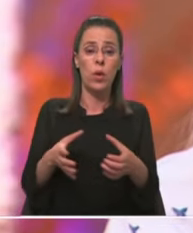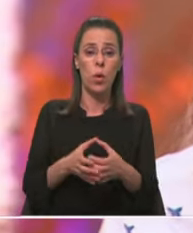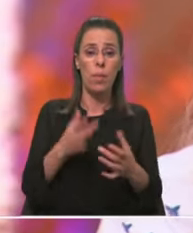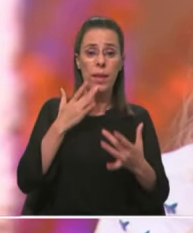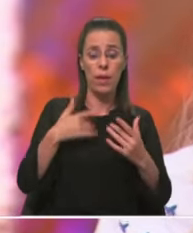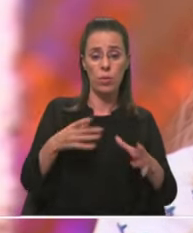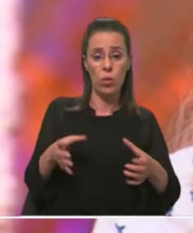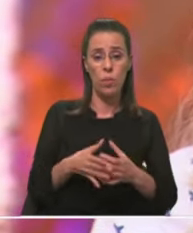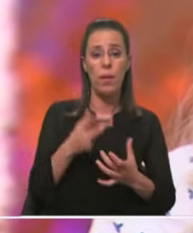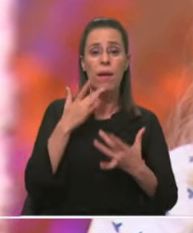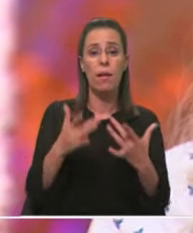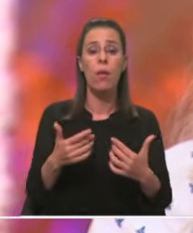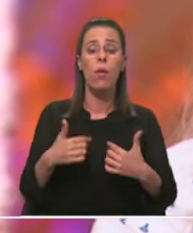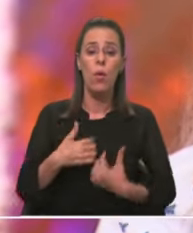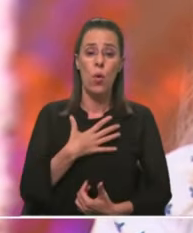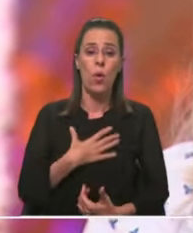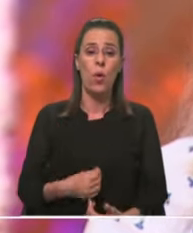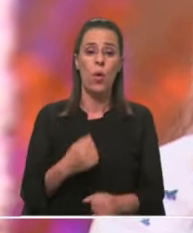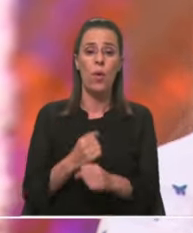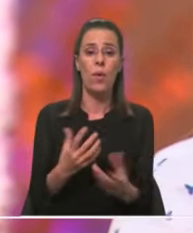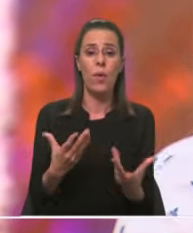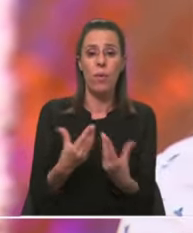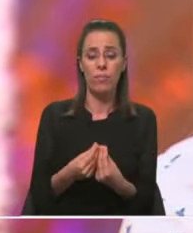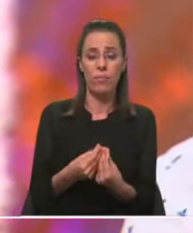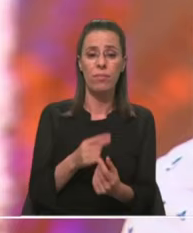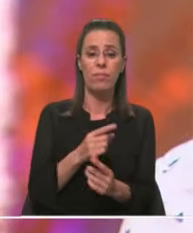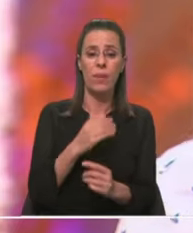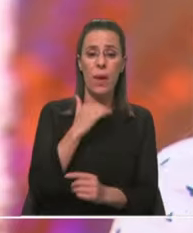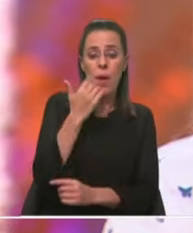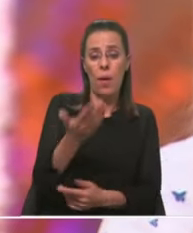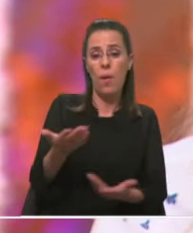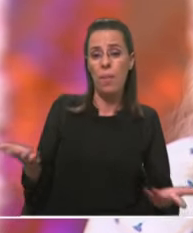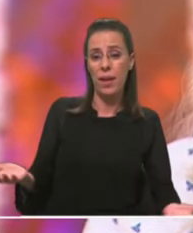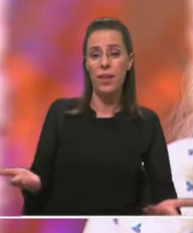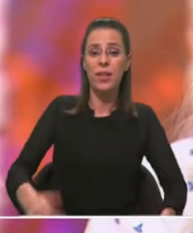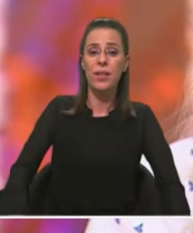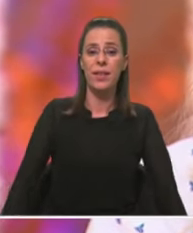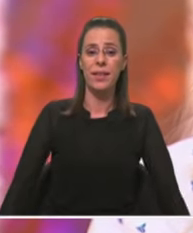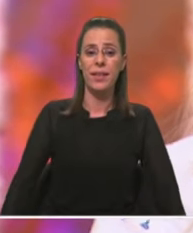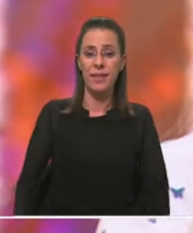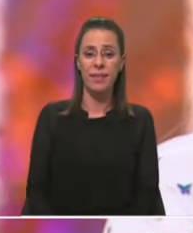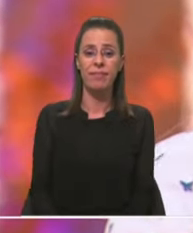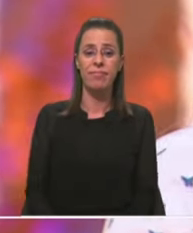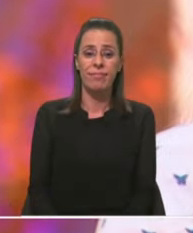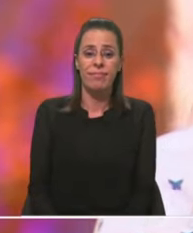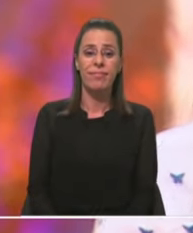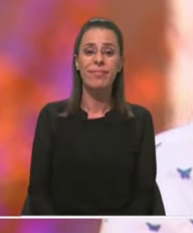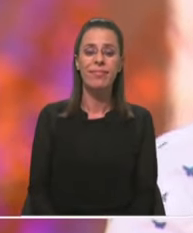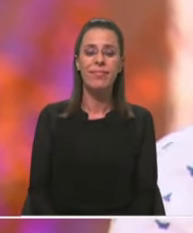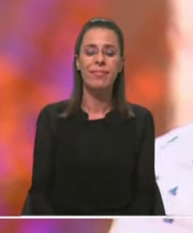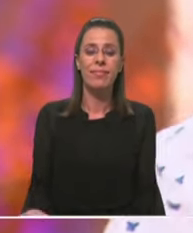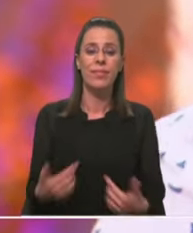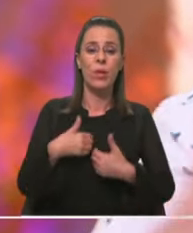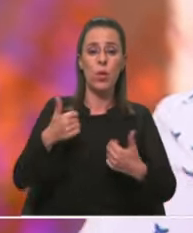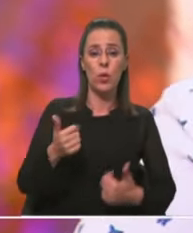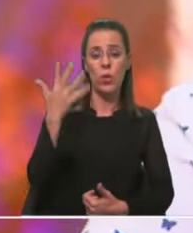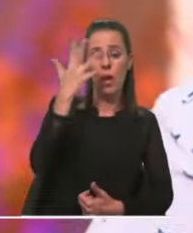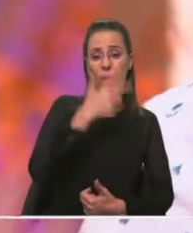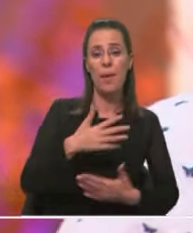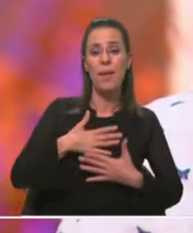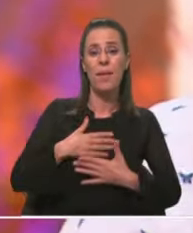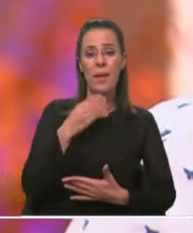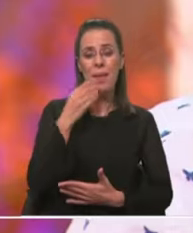de teatro. E de facto eu gosto muito de trabalhar com o Celso, ele é um mestre e ele diz que eu sou boa atriz, ele para